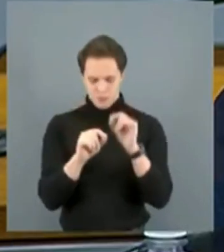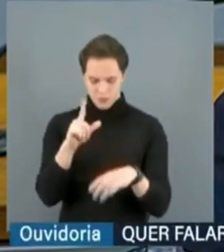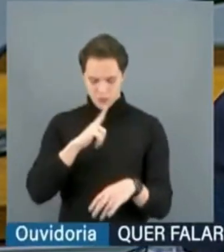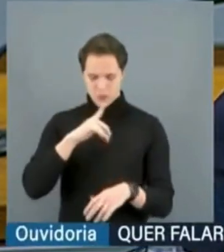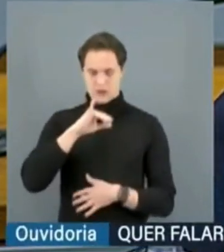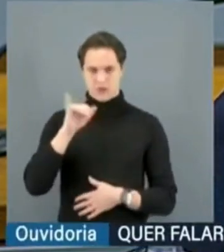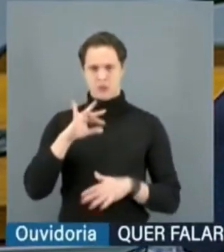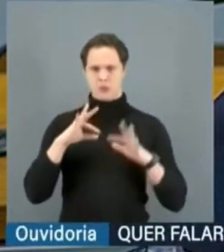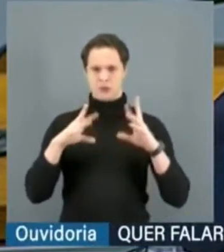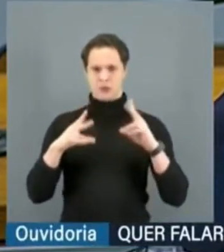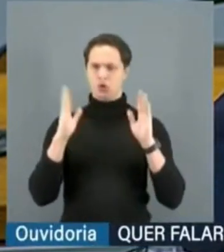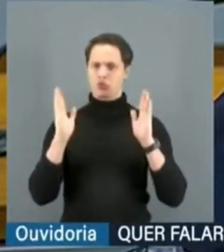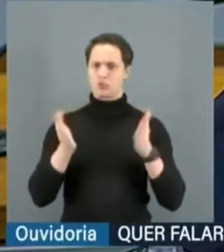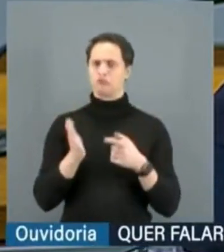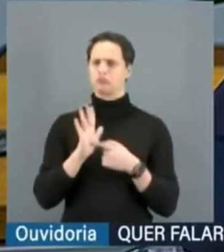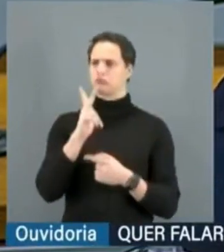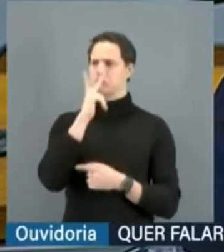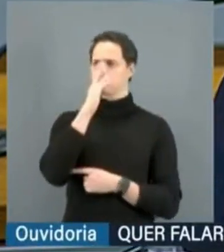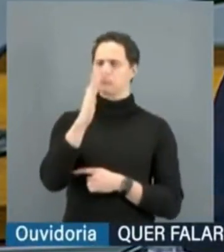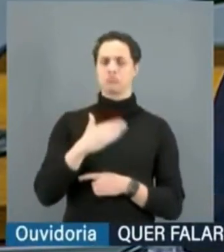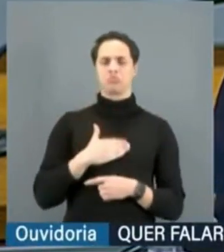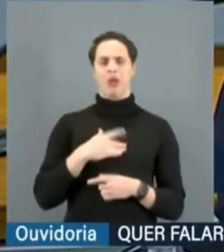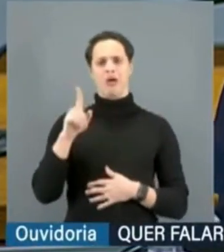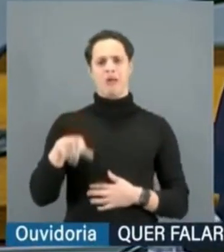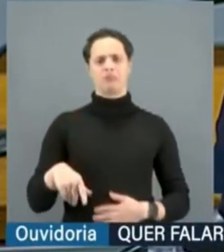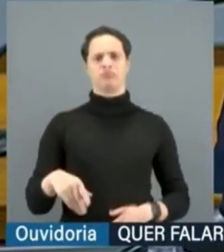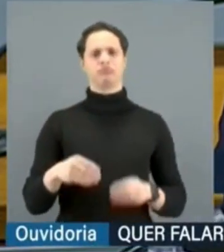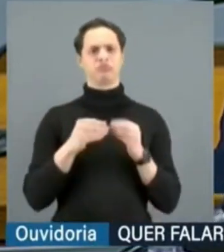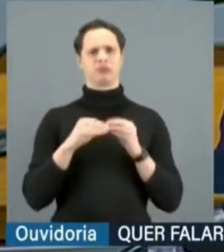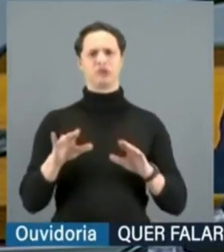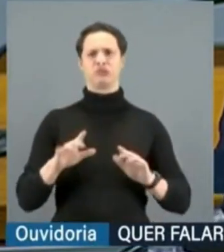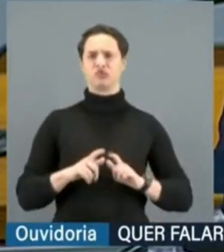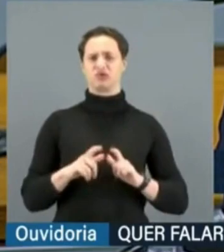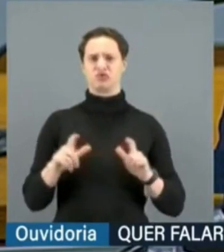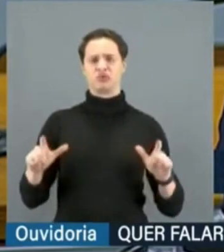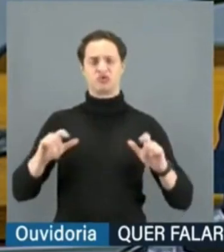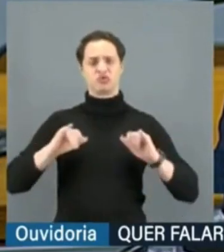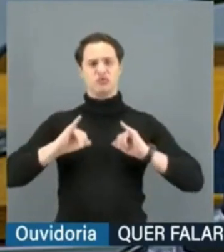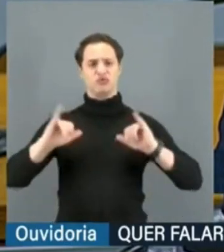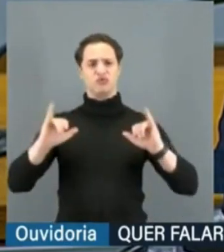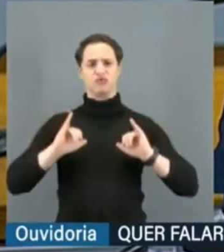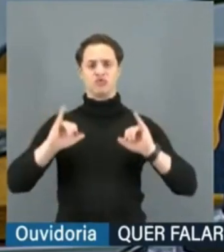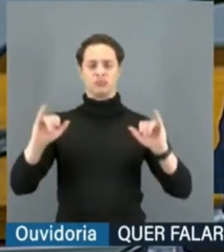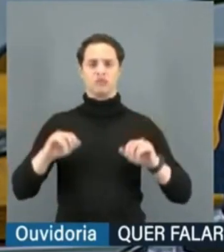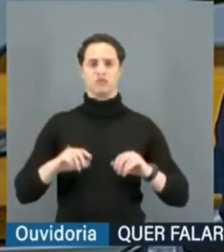tudo que tem aparecido desabonador tem sido amplamente divulgado,